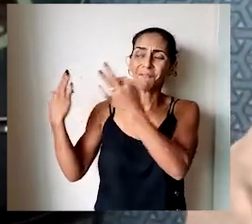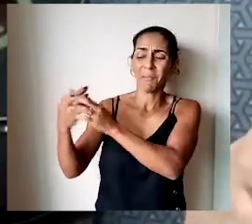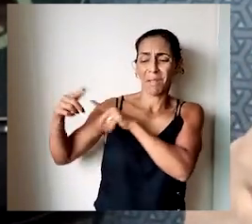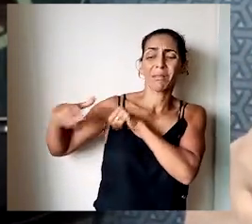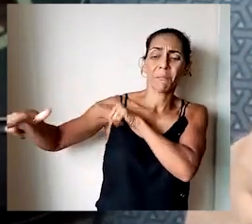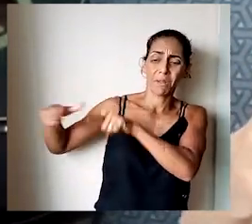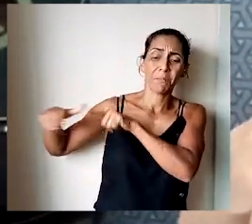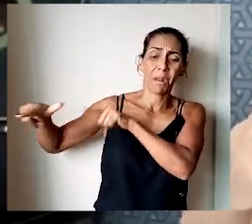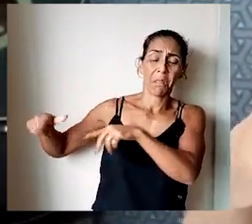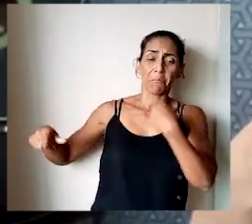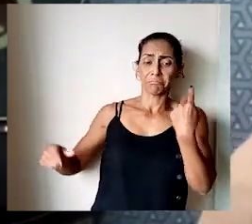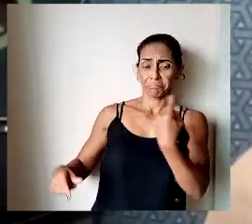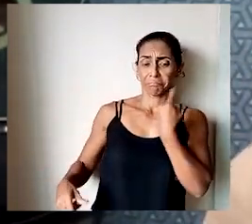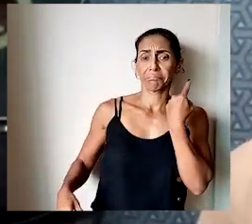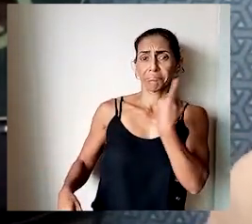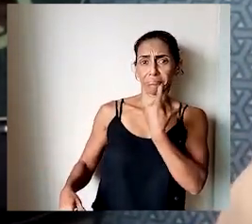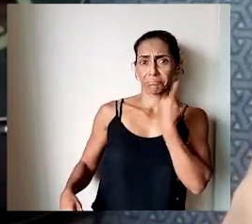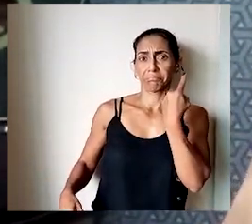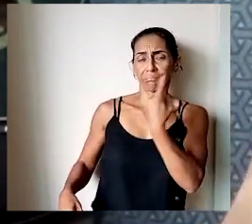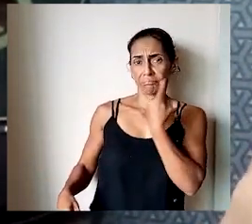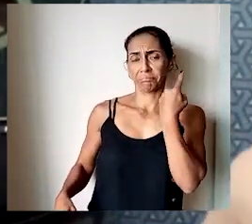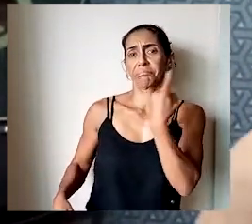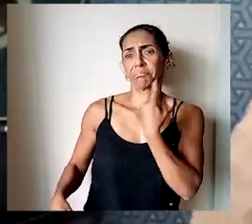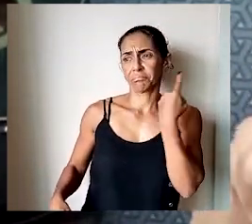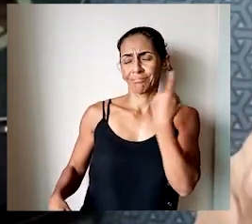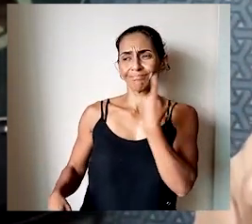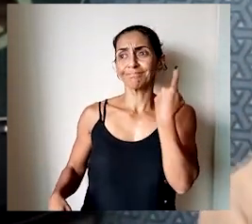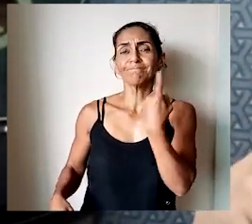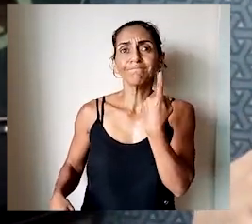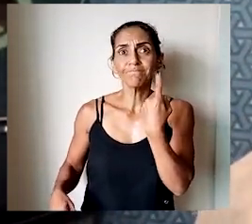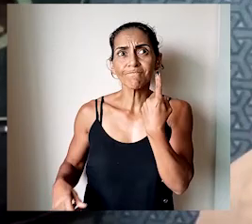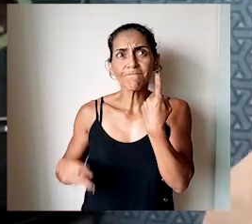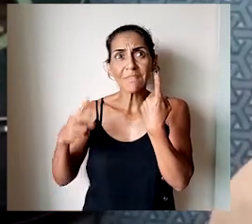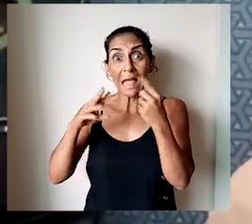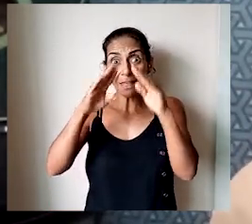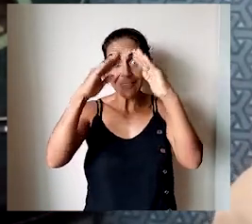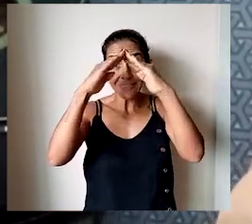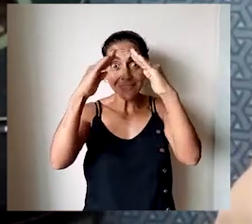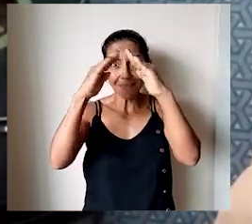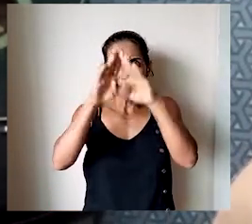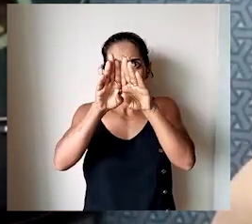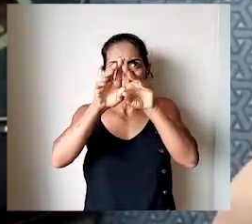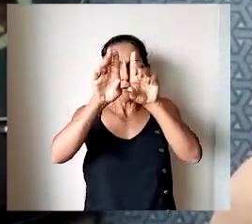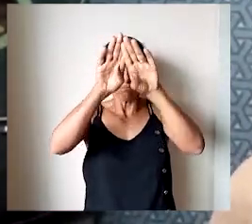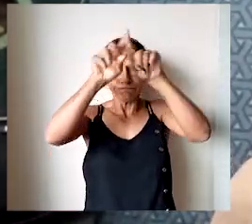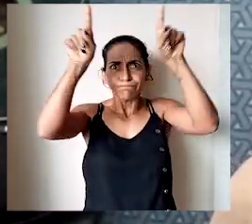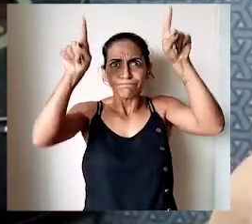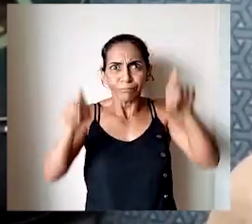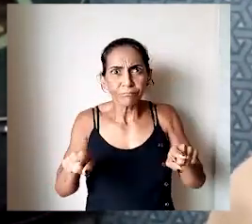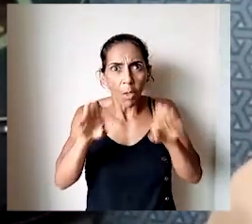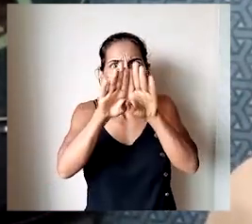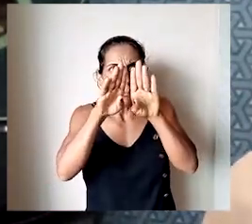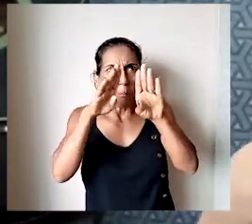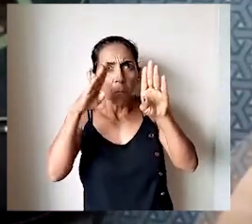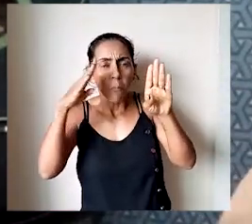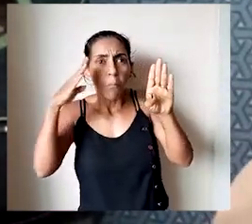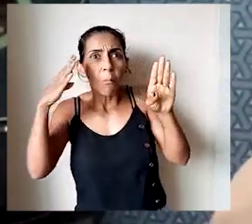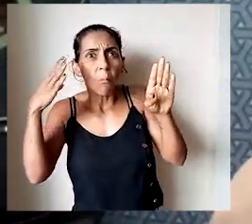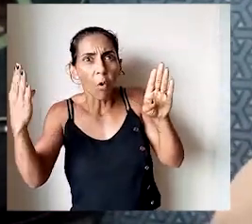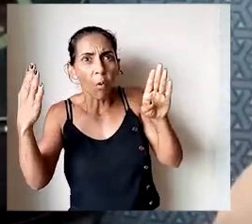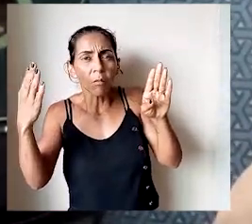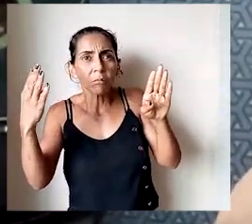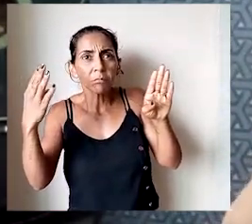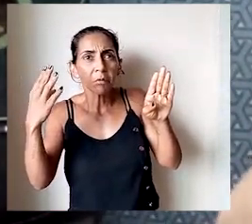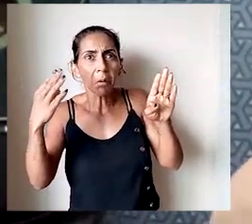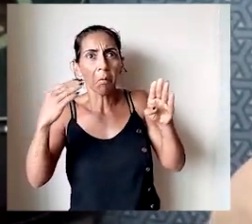viver aventuras. E aí a Coraline se vê diante de uma porta que tem na sua sala de estar, e ao abrir essa porta, a porta dá para